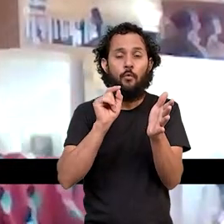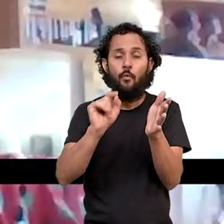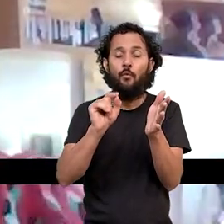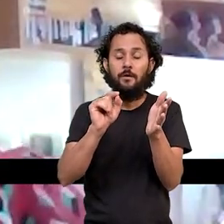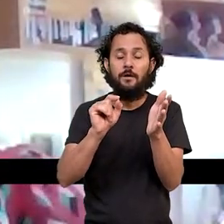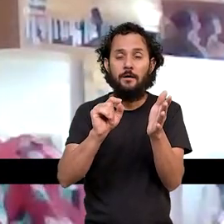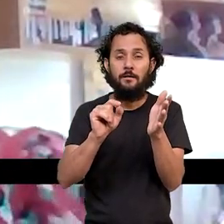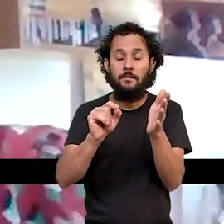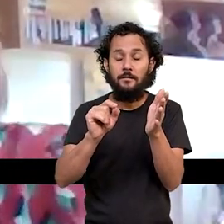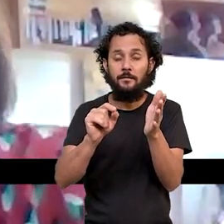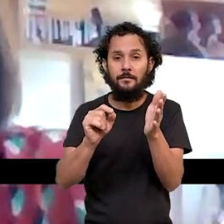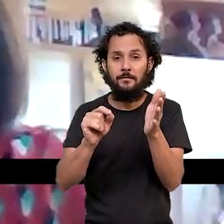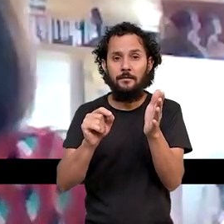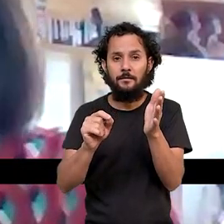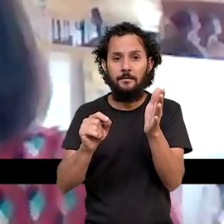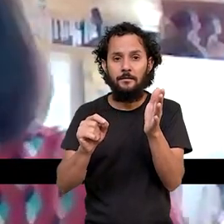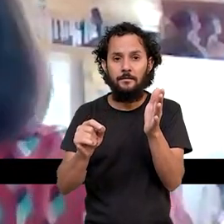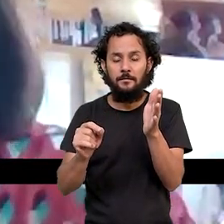para